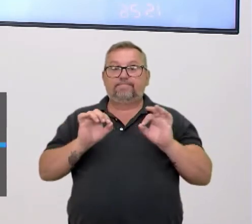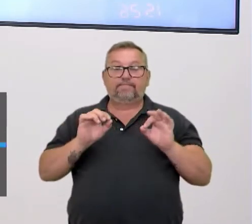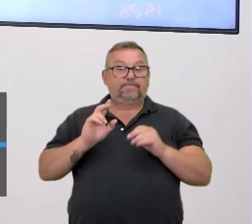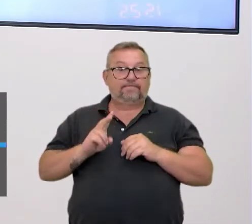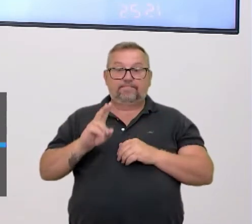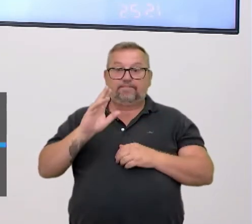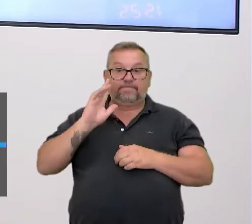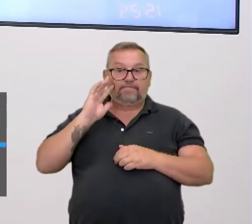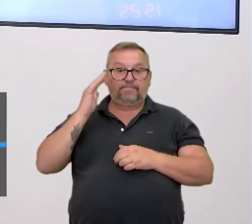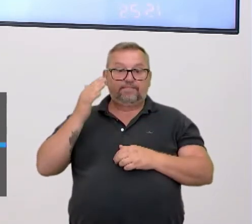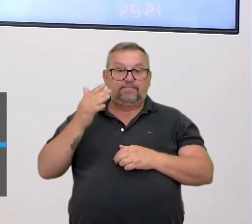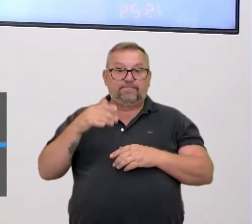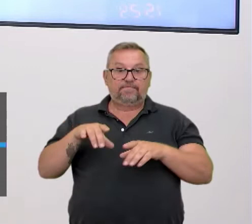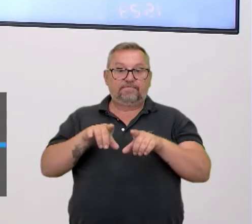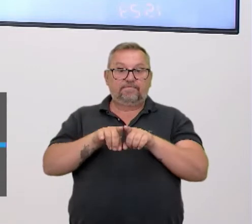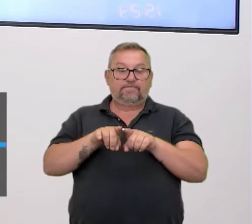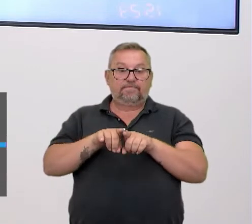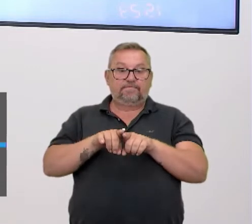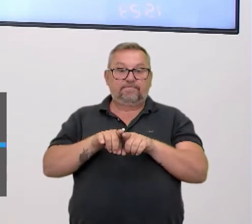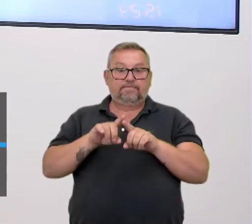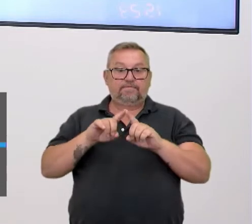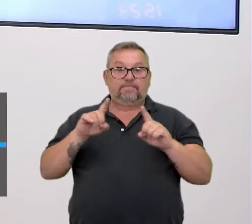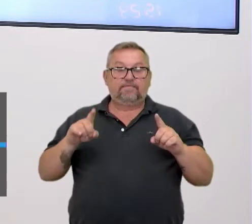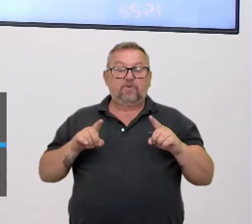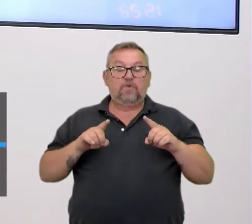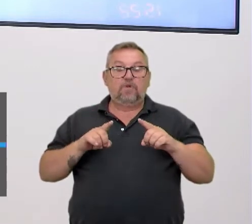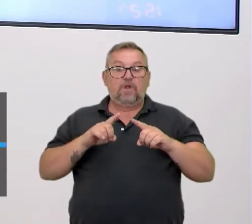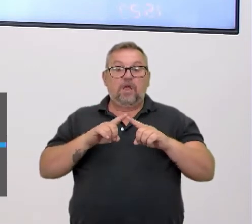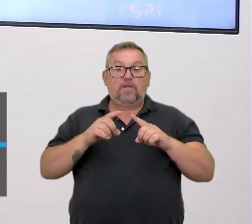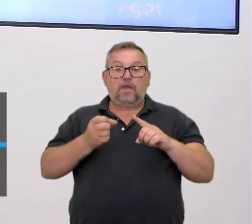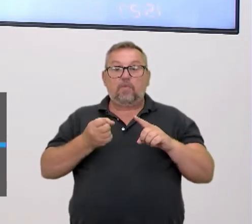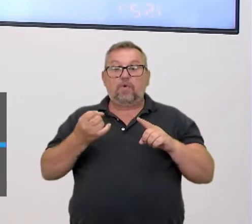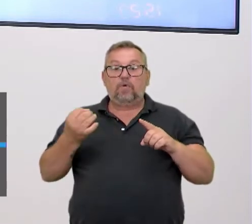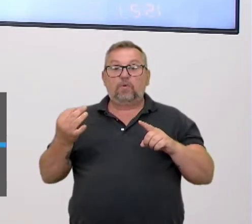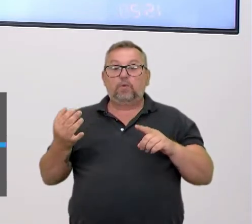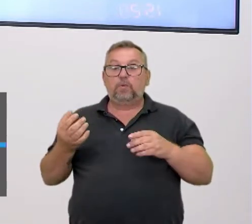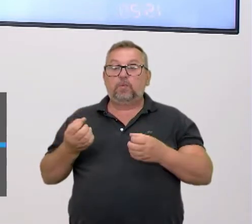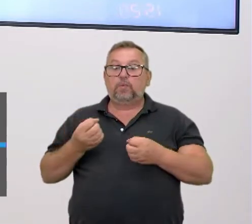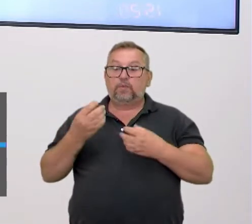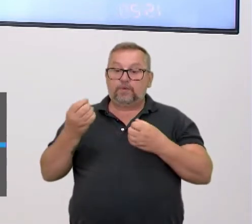acontece, né, e a ideia do fluxo de informações,